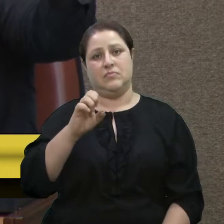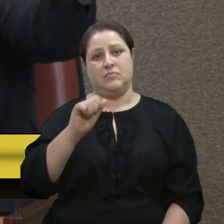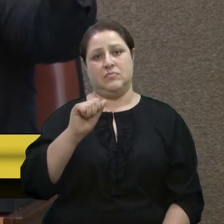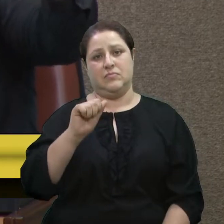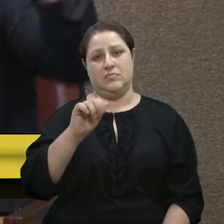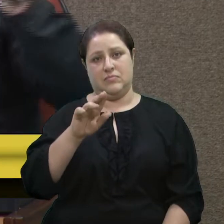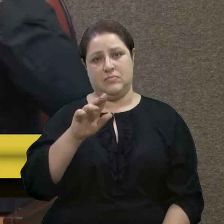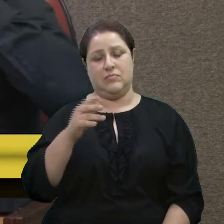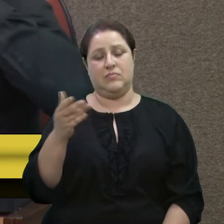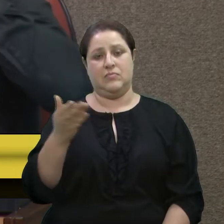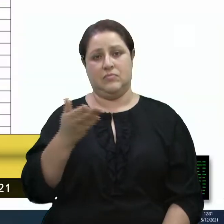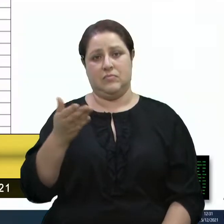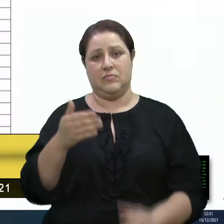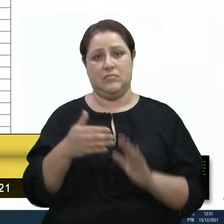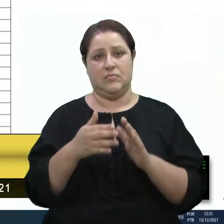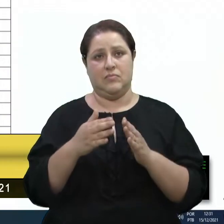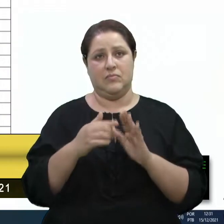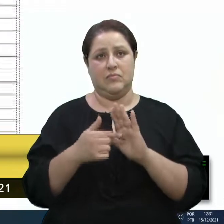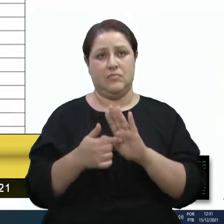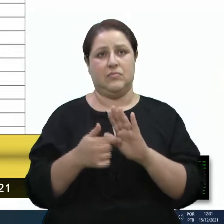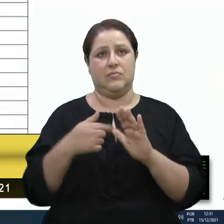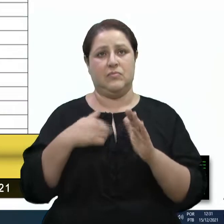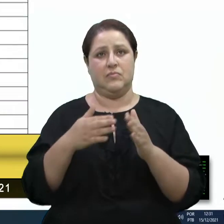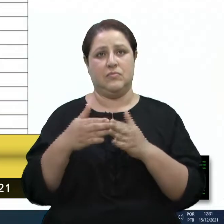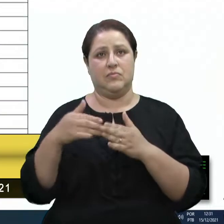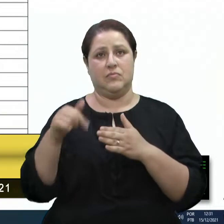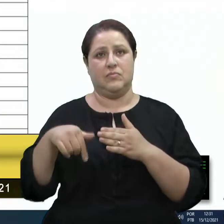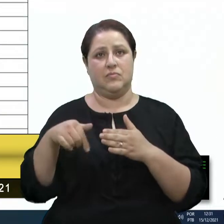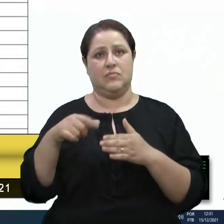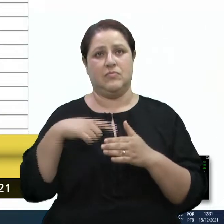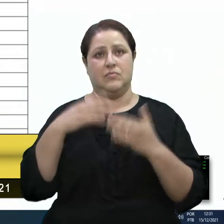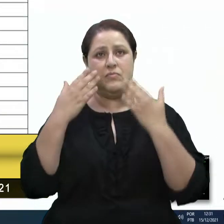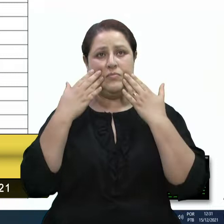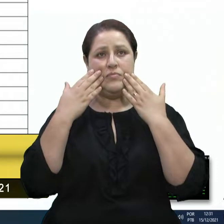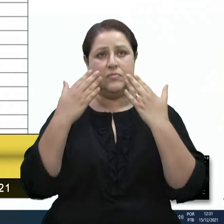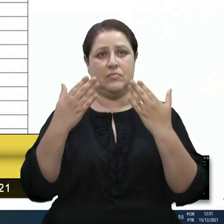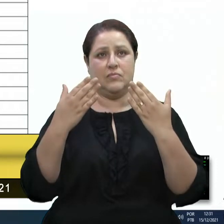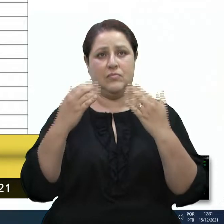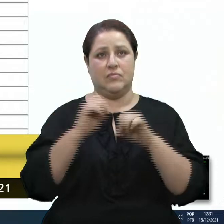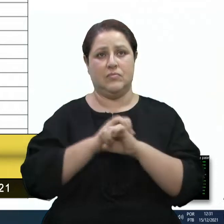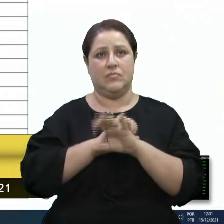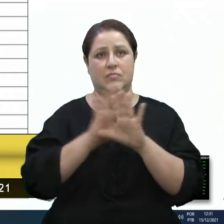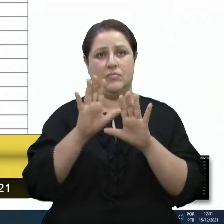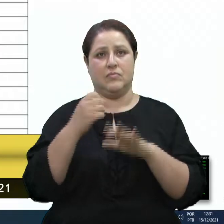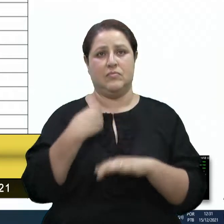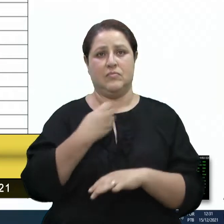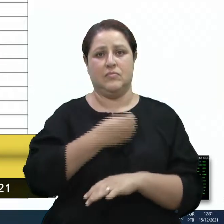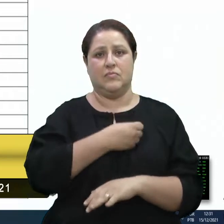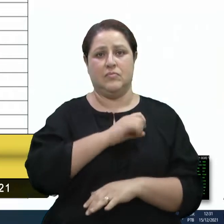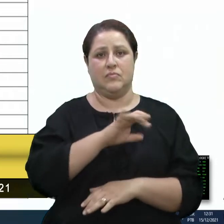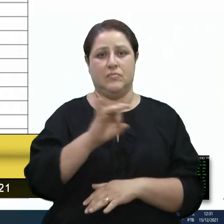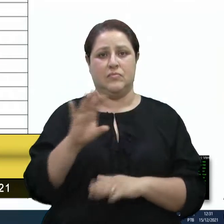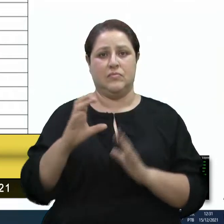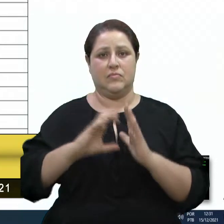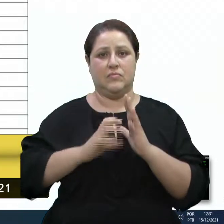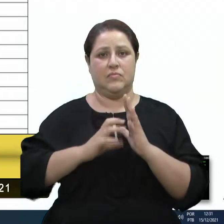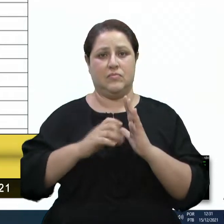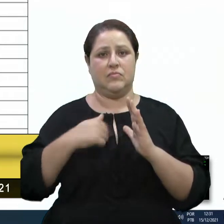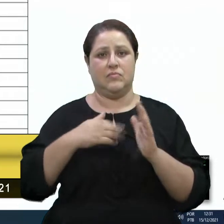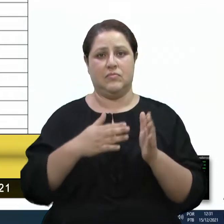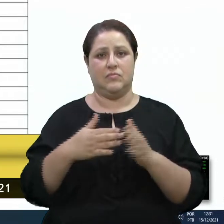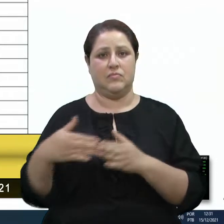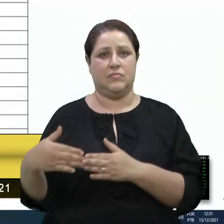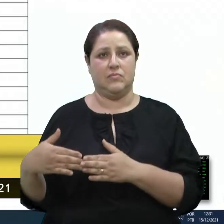defendendo aqui e que fique bem claro, em números, a votação de cada partido e é o que eu defendo